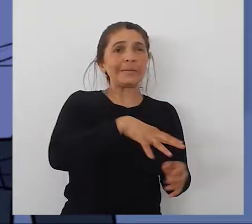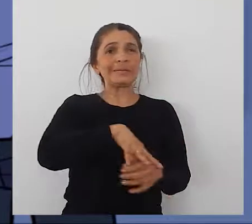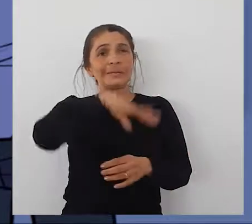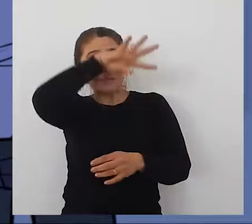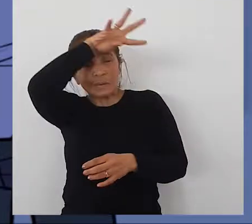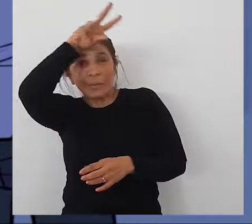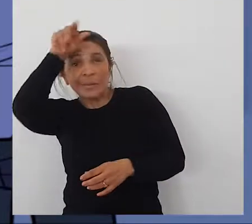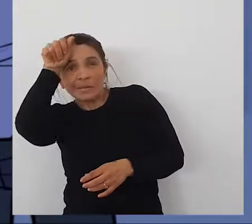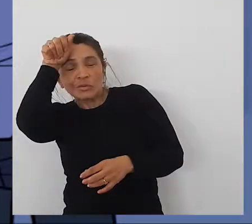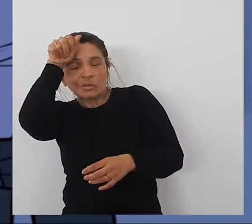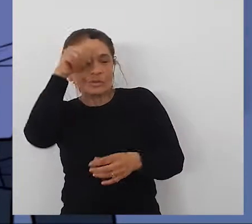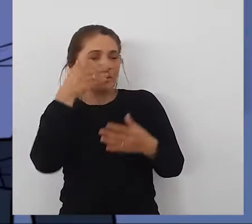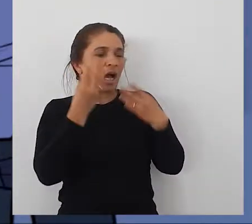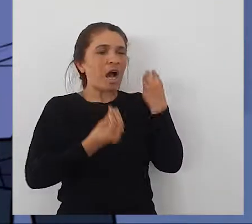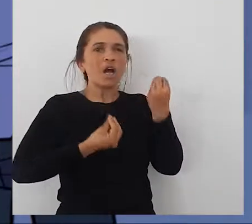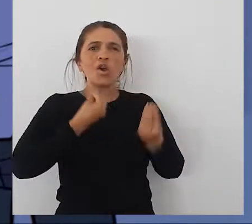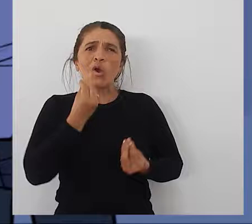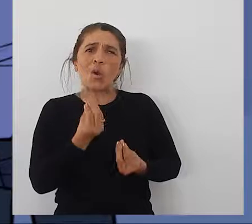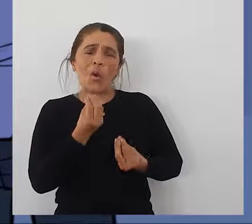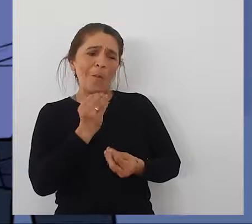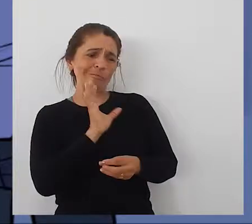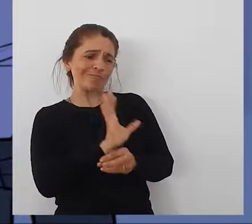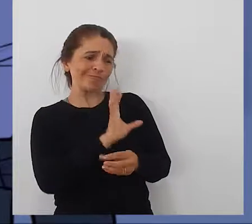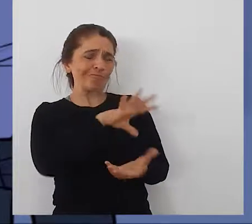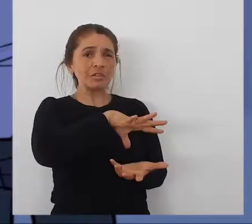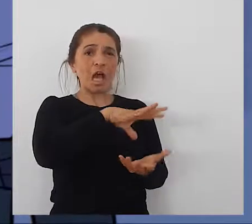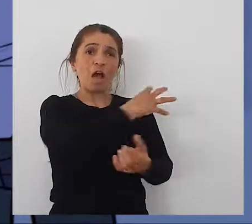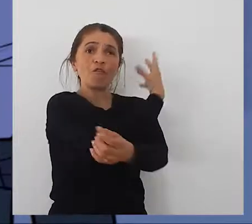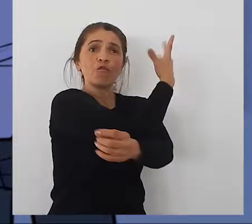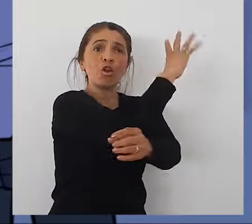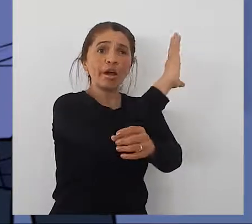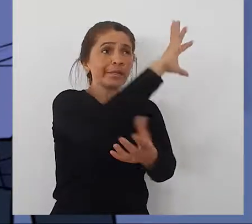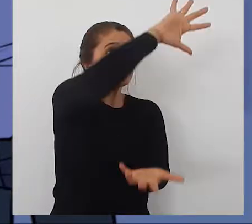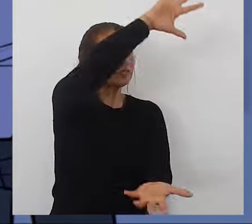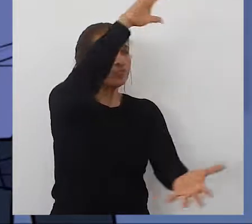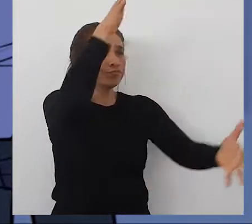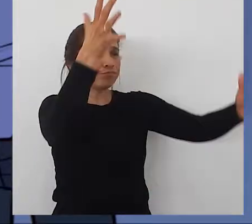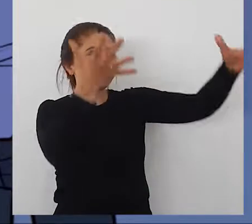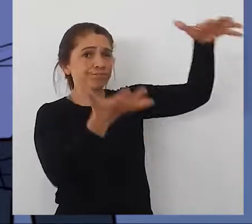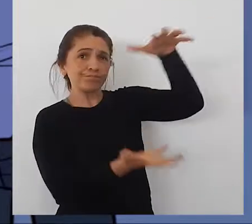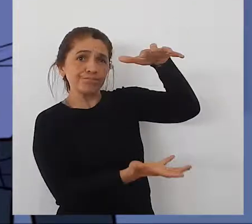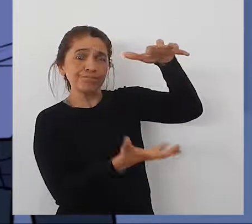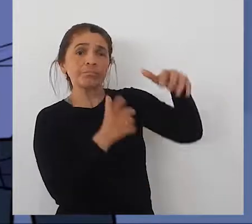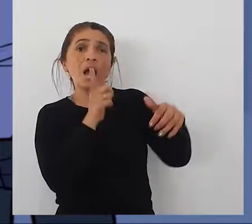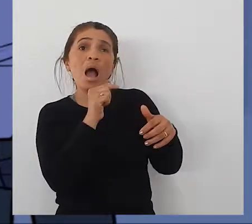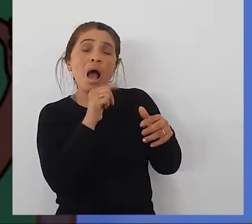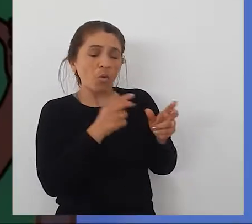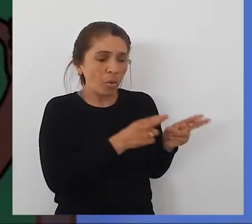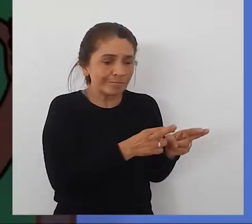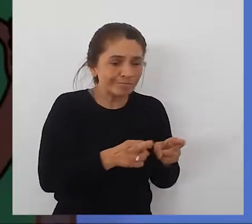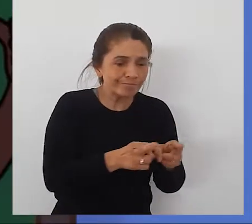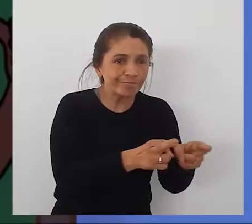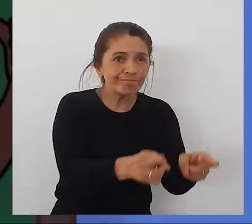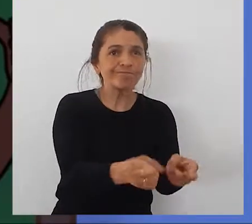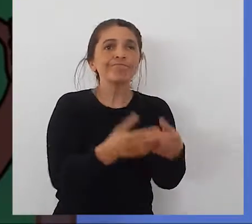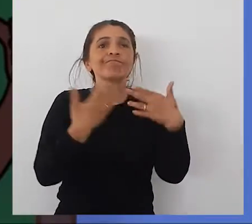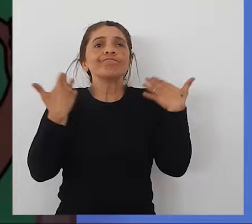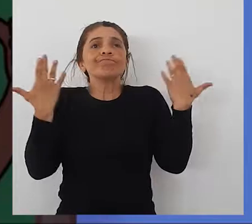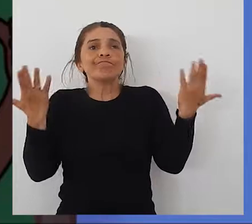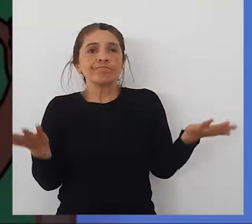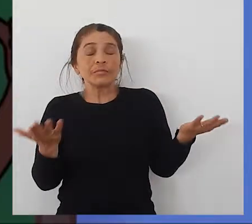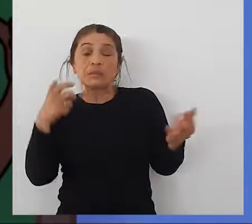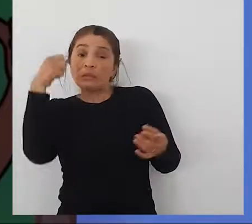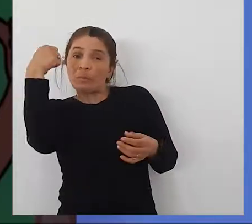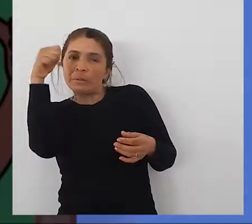do Cerrado ameaça a floresta de cabeça para baixo e abastecimento de aquíferos. Precisamos dar